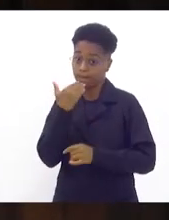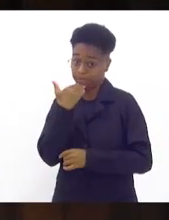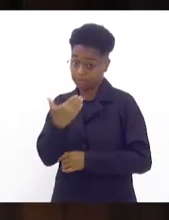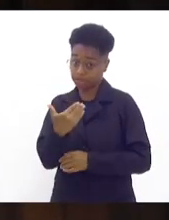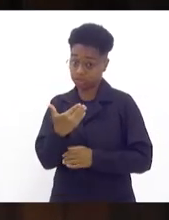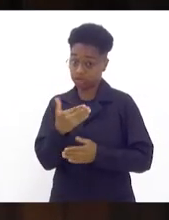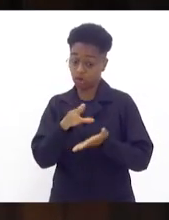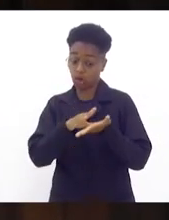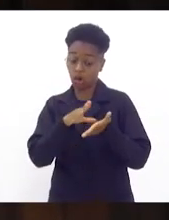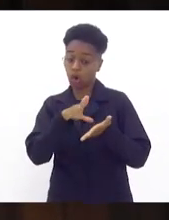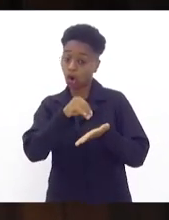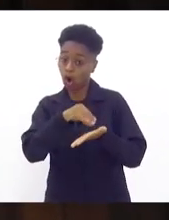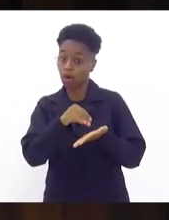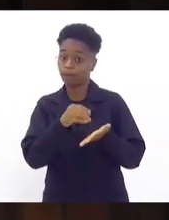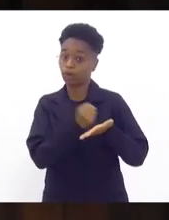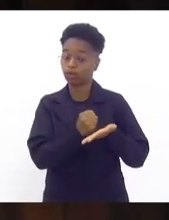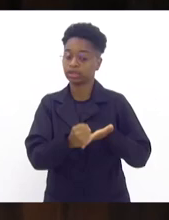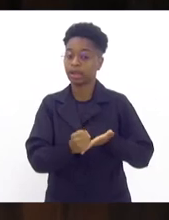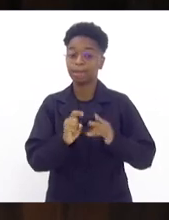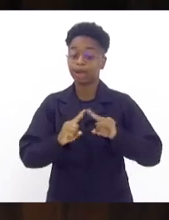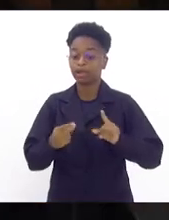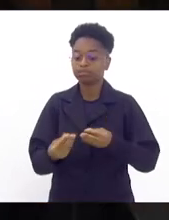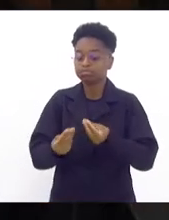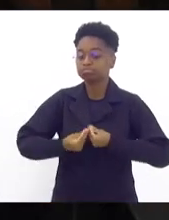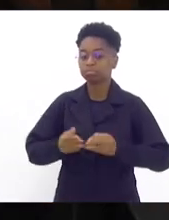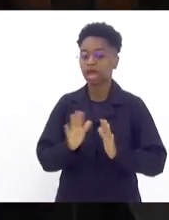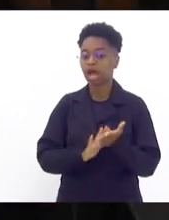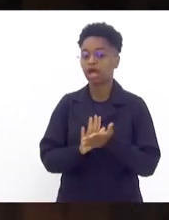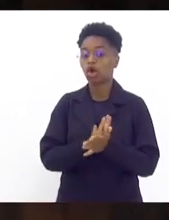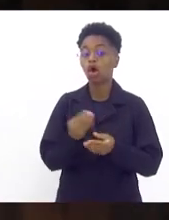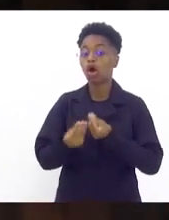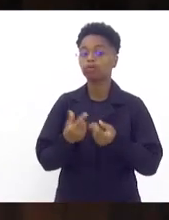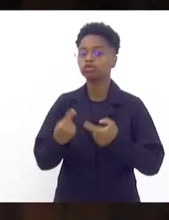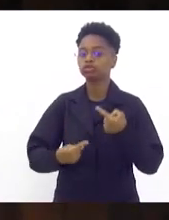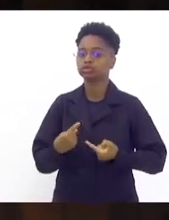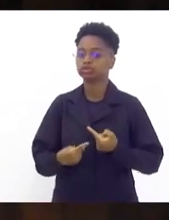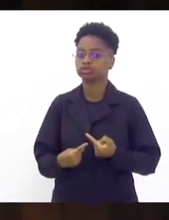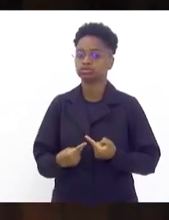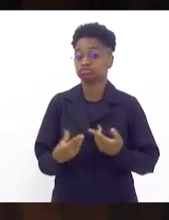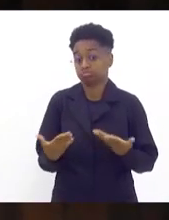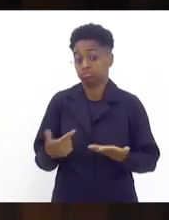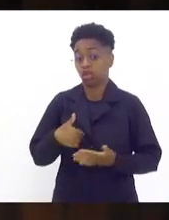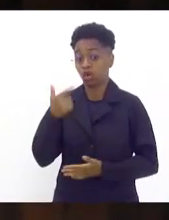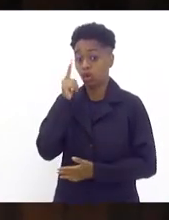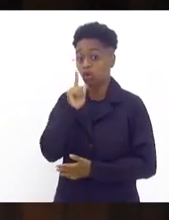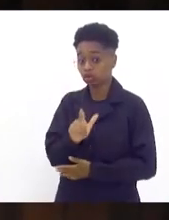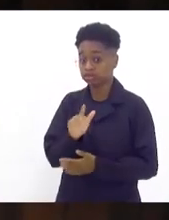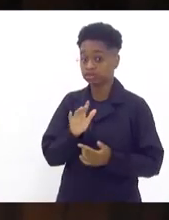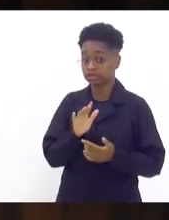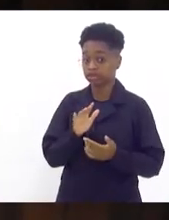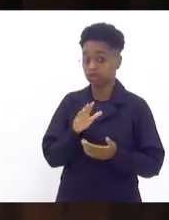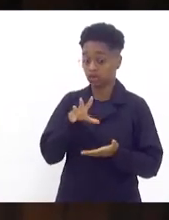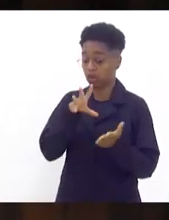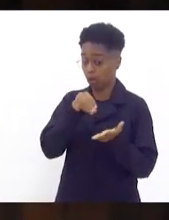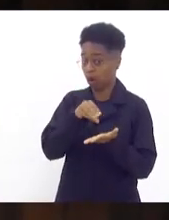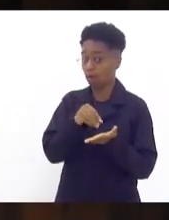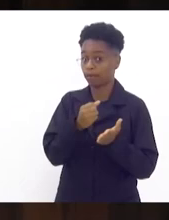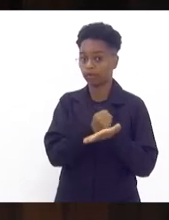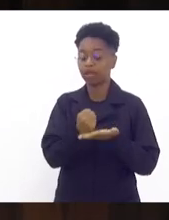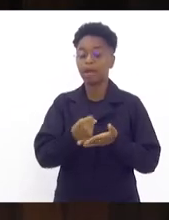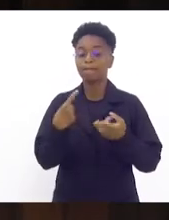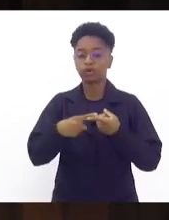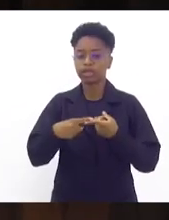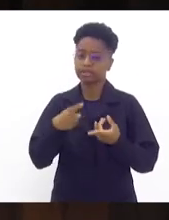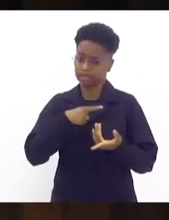vai discutir se você não tem a cópia da concessão. Mas eu consegui. Né? Eu consegui pegar a cópia do contrato. Porque na concessão